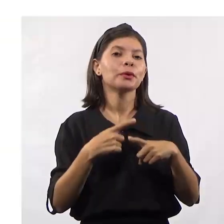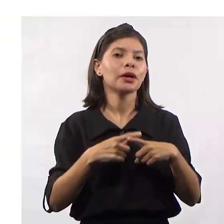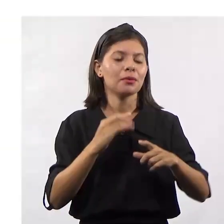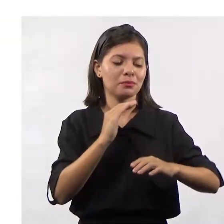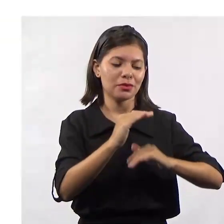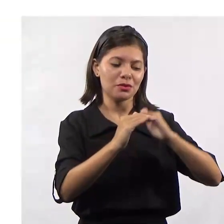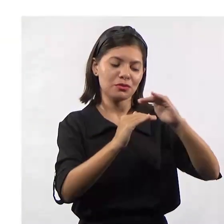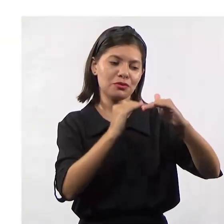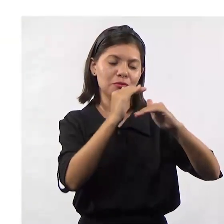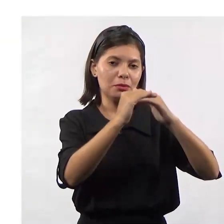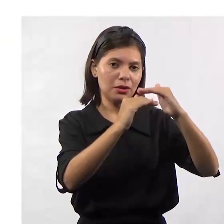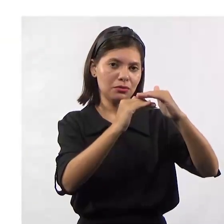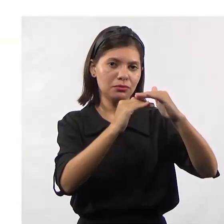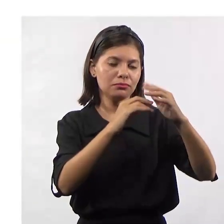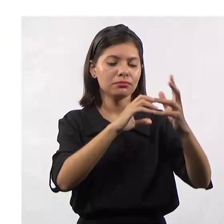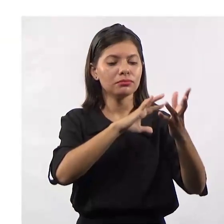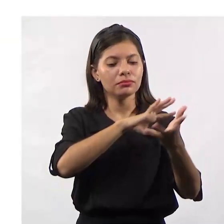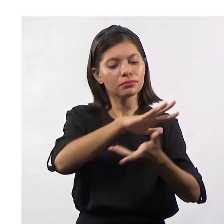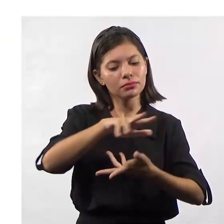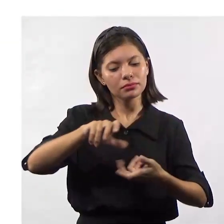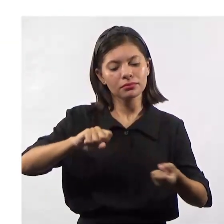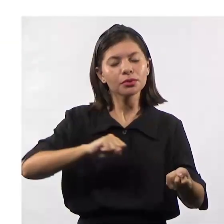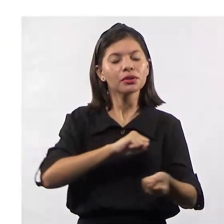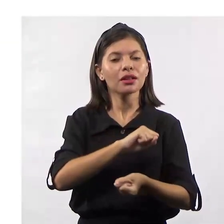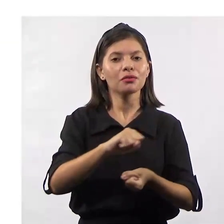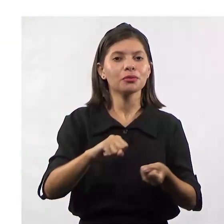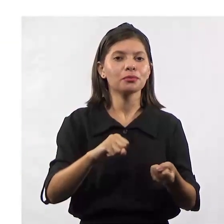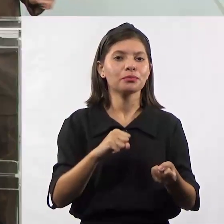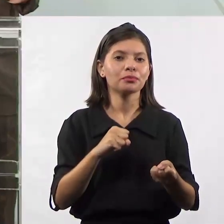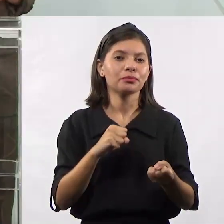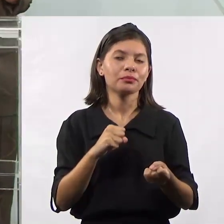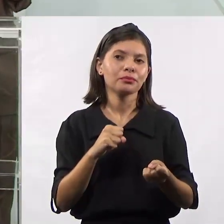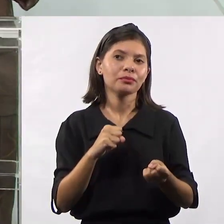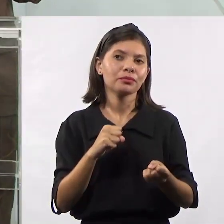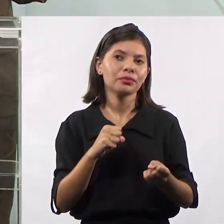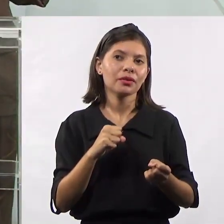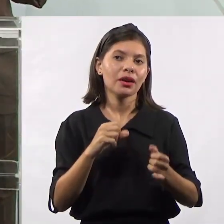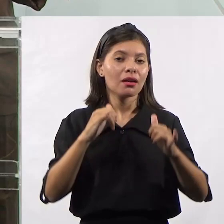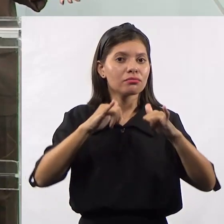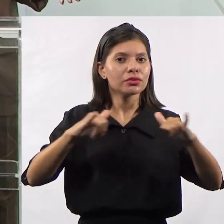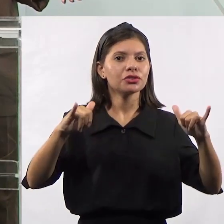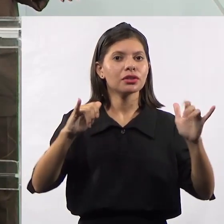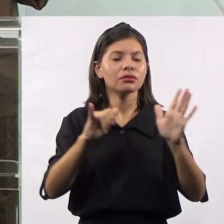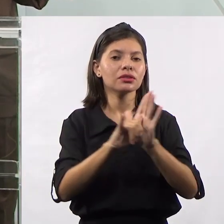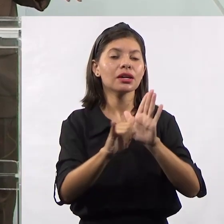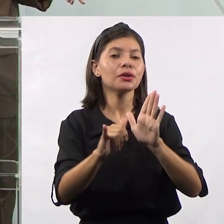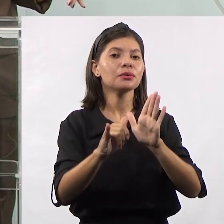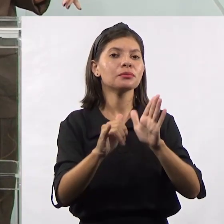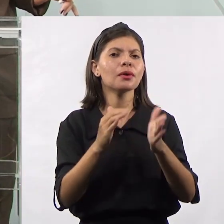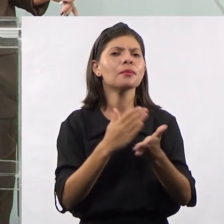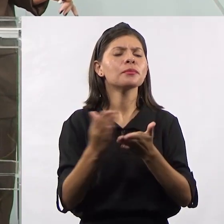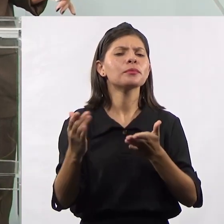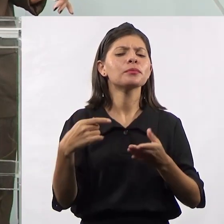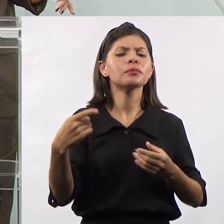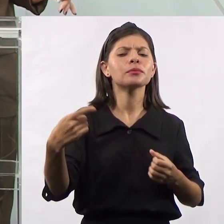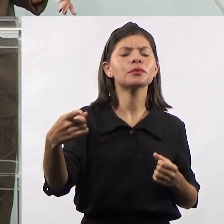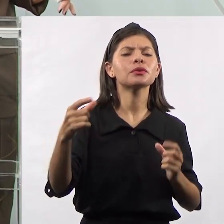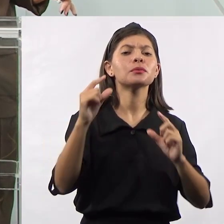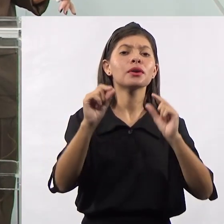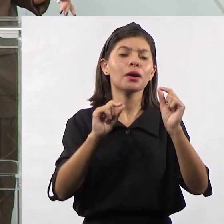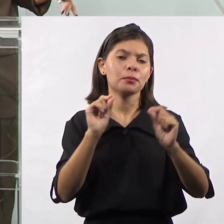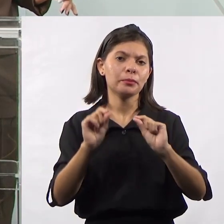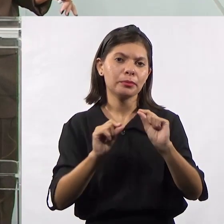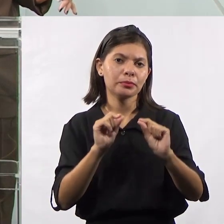nacional sustentável, tá bom? E aí, gente, beleza, saiu o edital. Vamos para a próxima fase